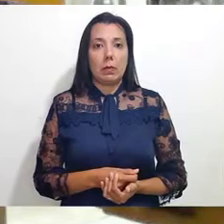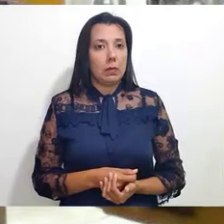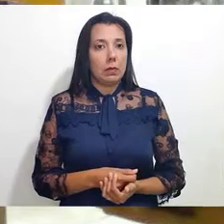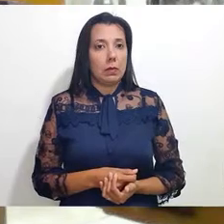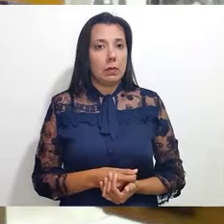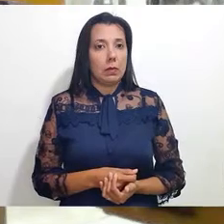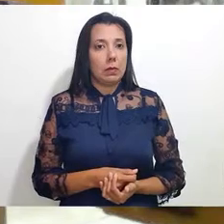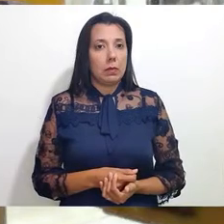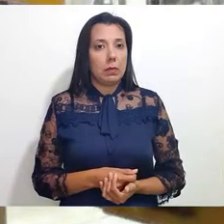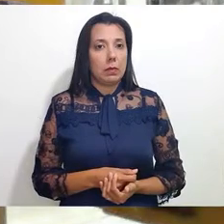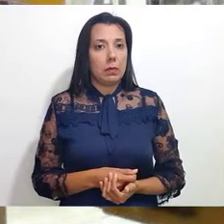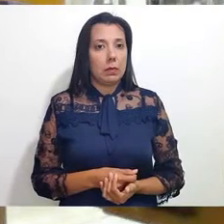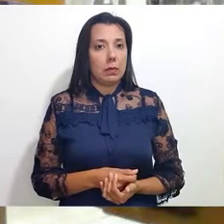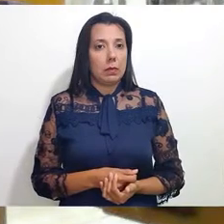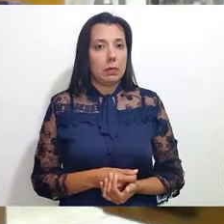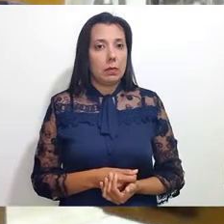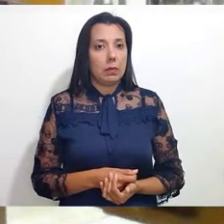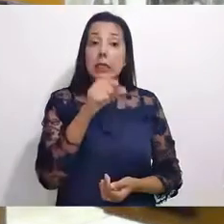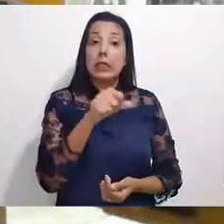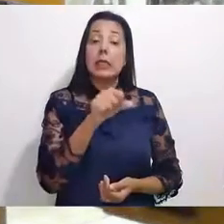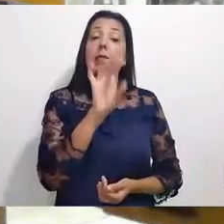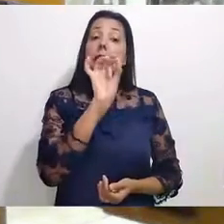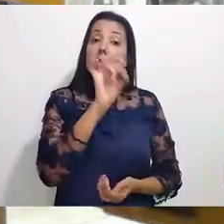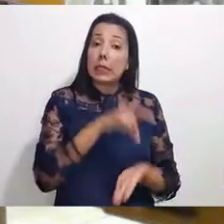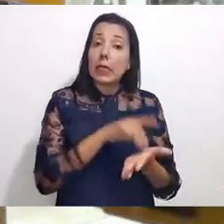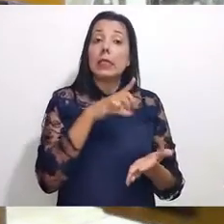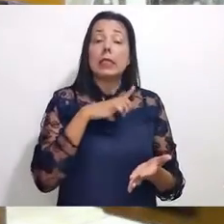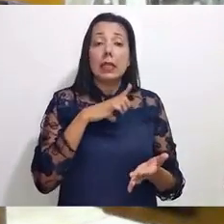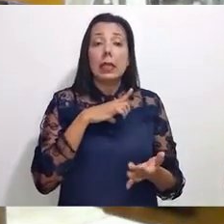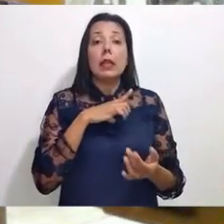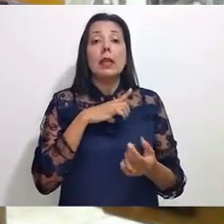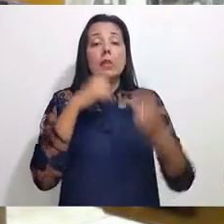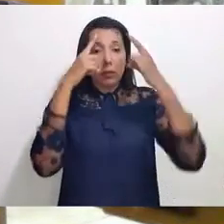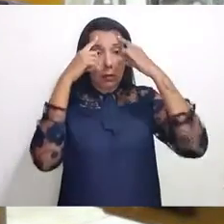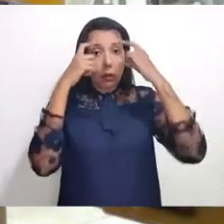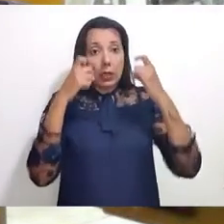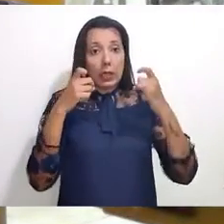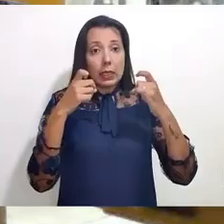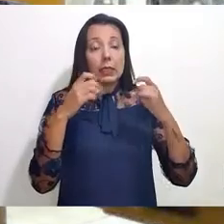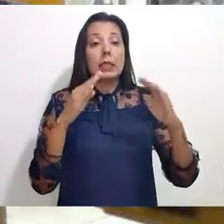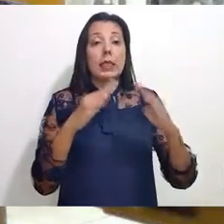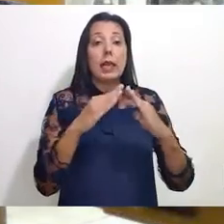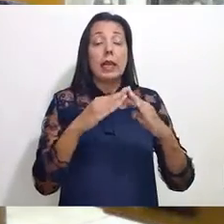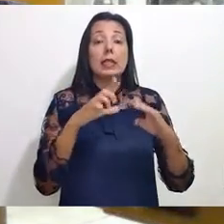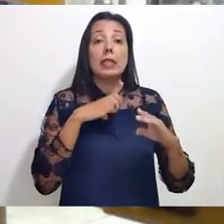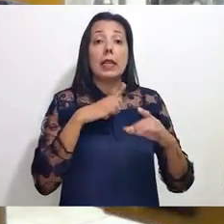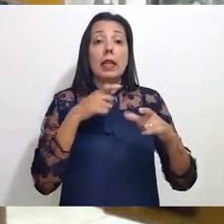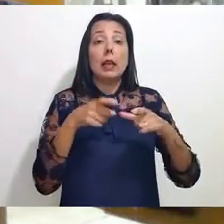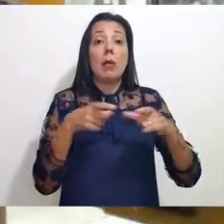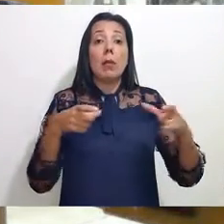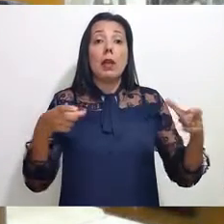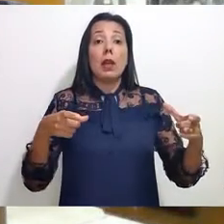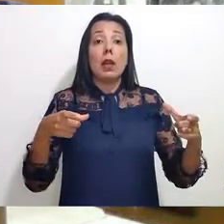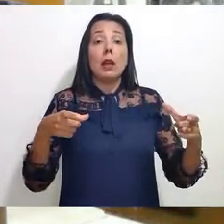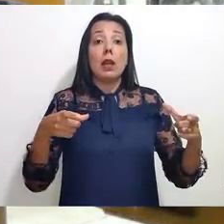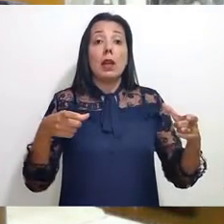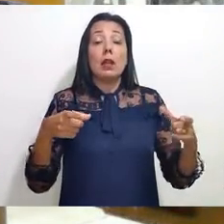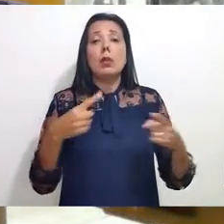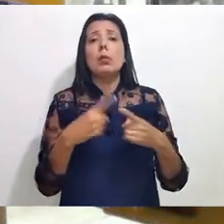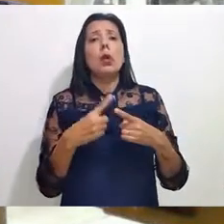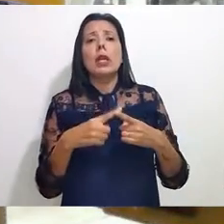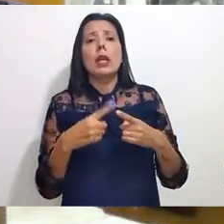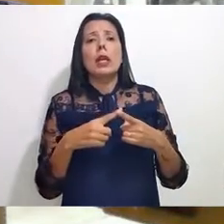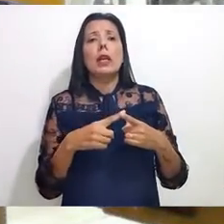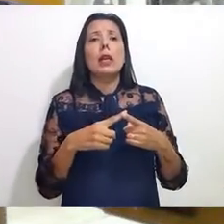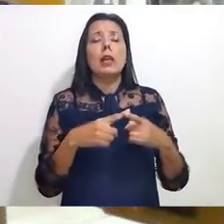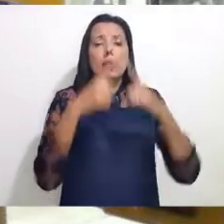tem escutado tanto que a violência doméstica tem aumentado. Por que a violência sexual contra criança e adolescente, que é dentro de casa, não vai ter